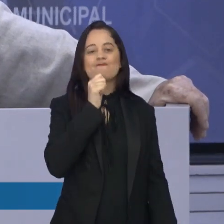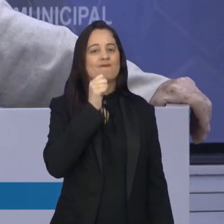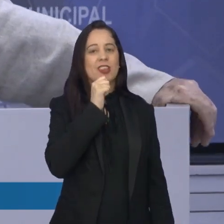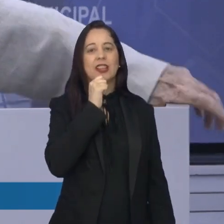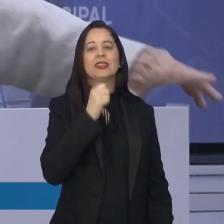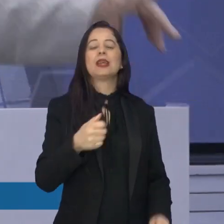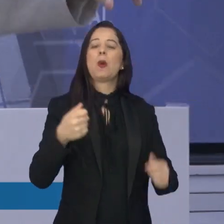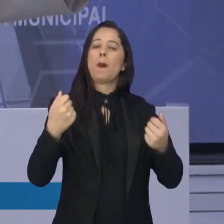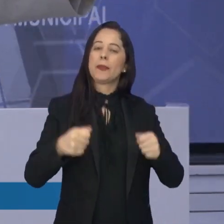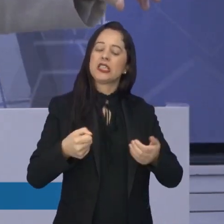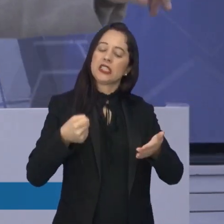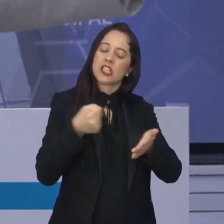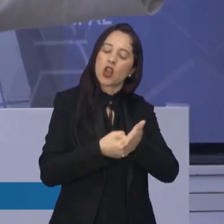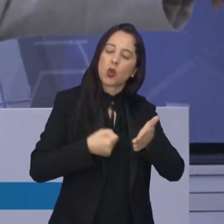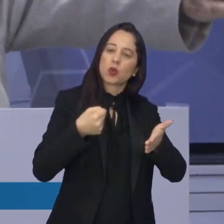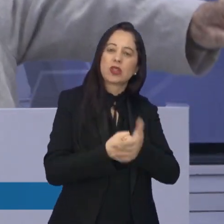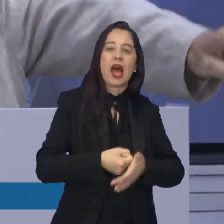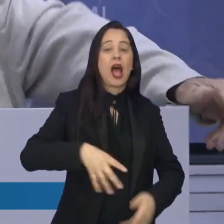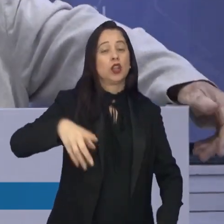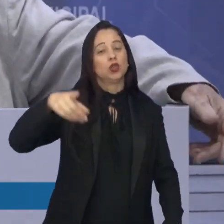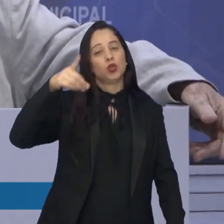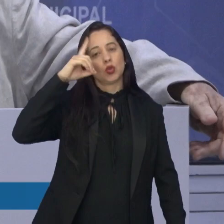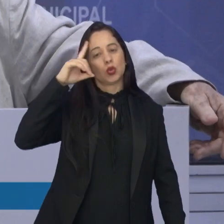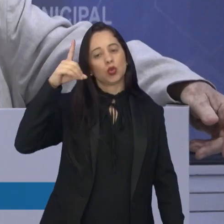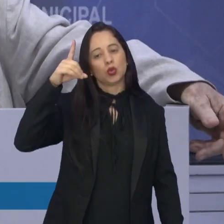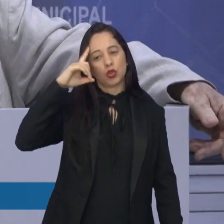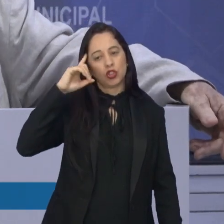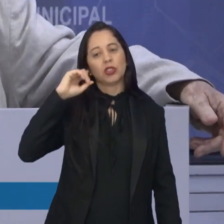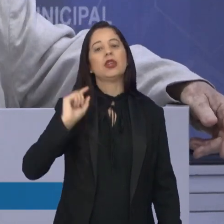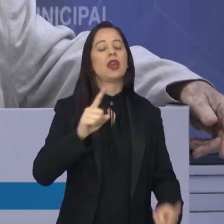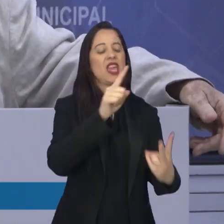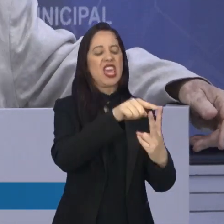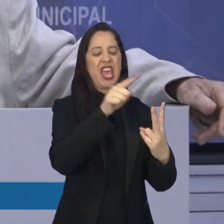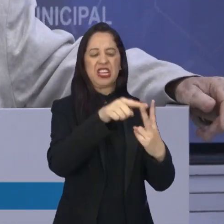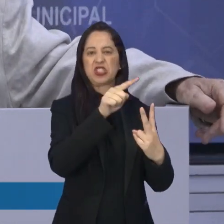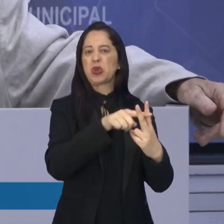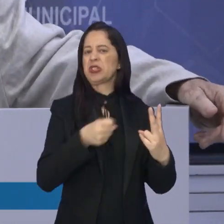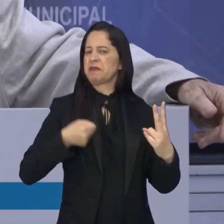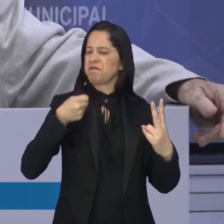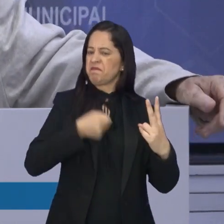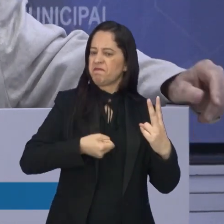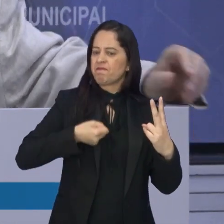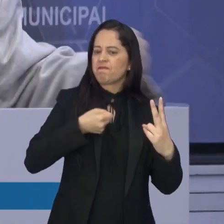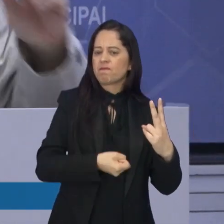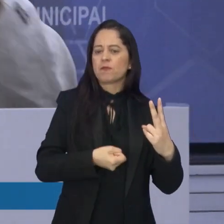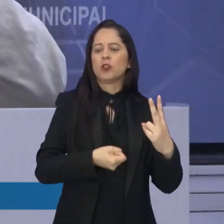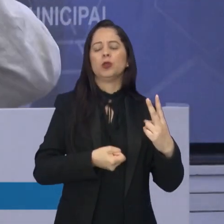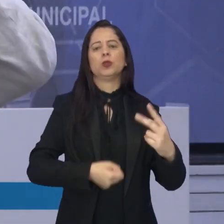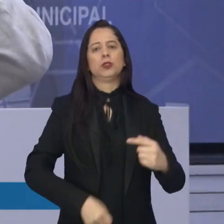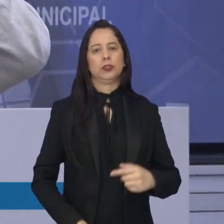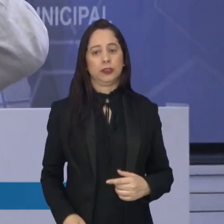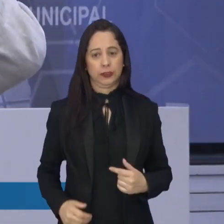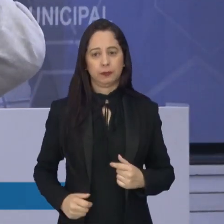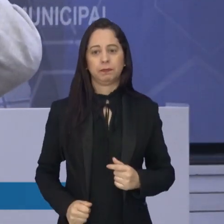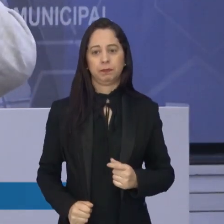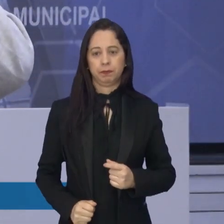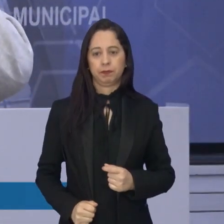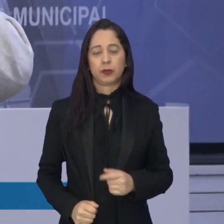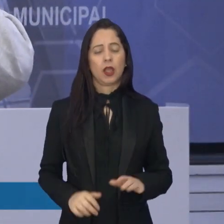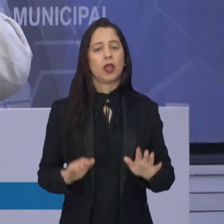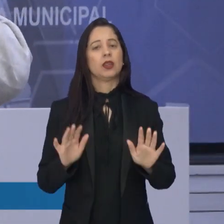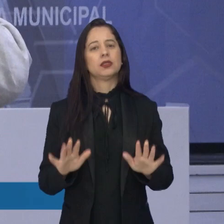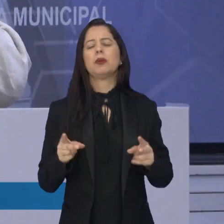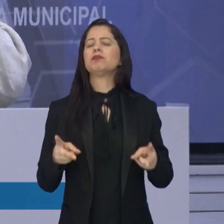dia a dia. Fernanda e Milione são esses batalhadores. Então, nesse sentido, eu